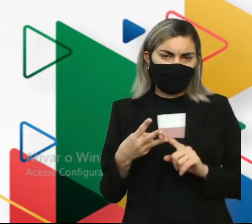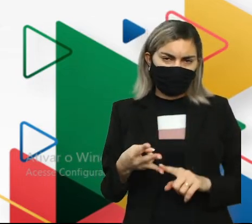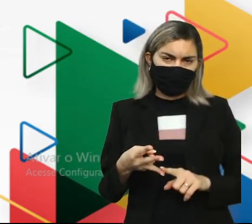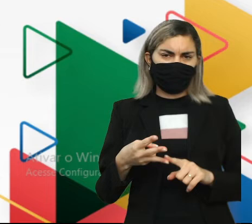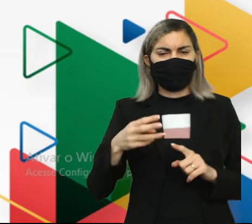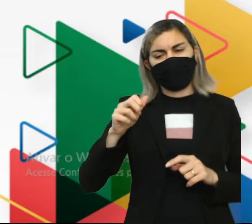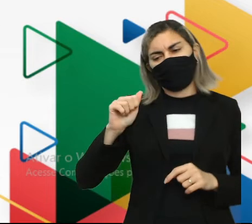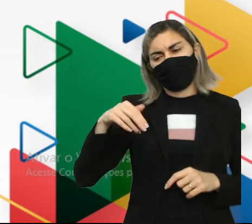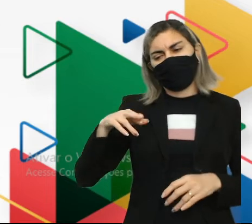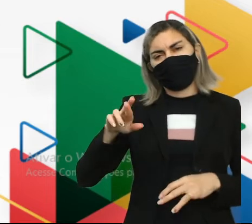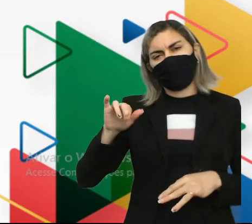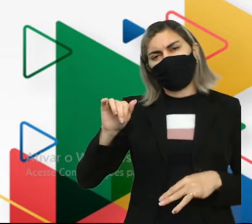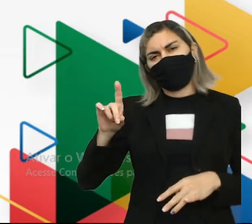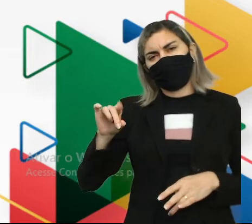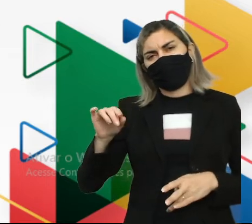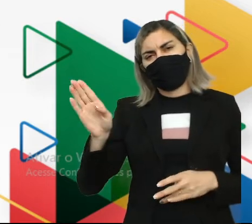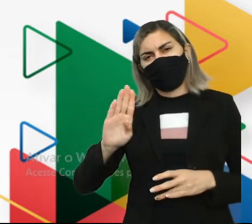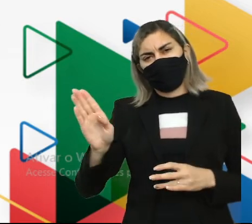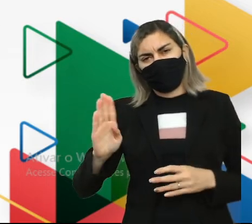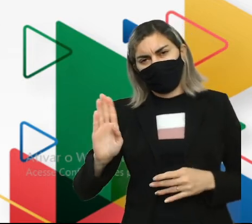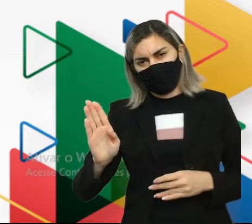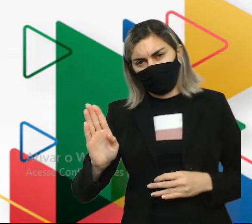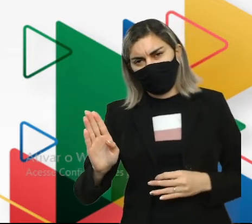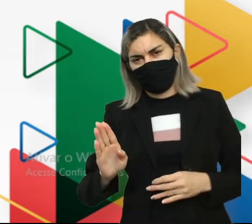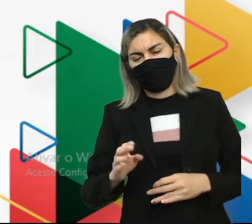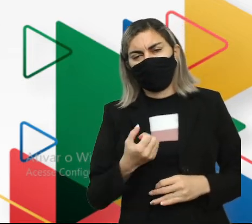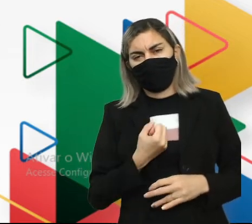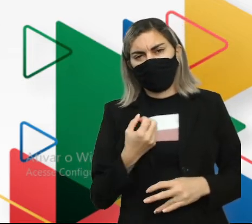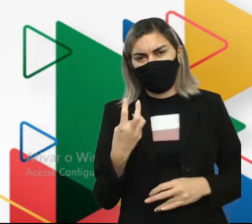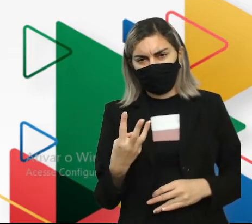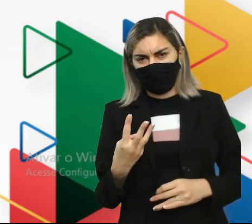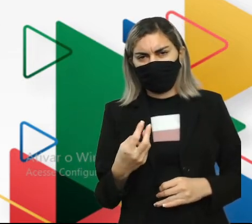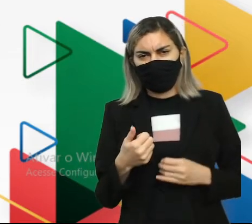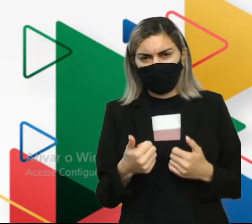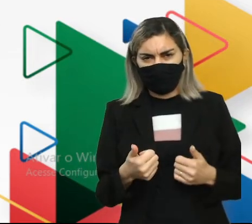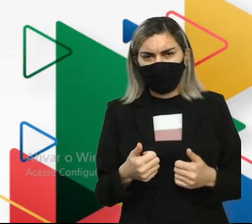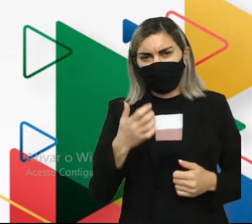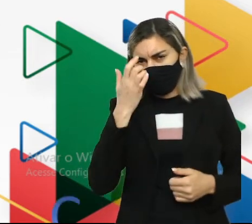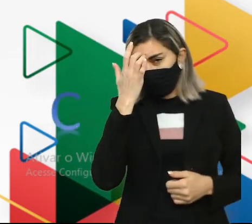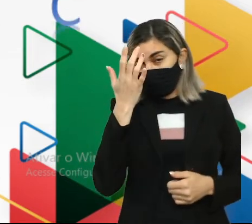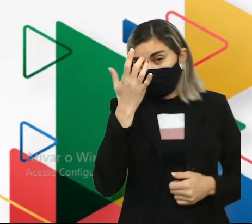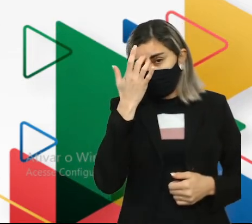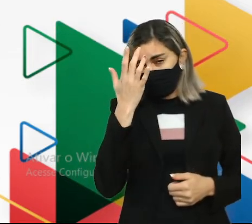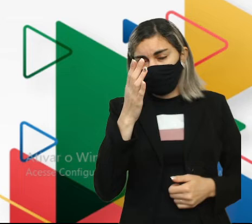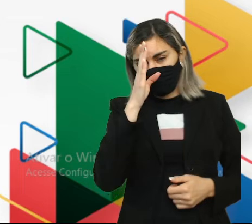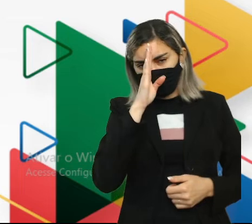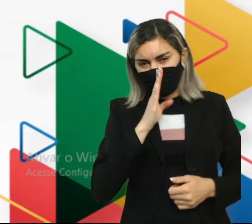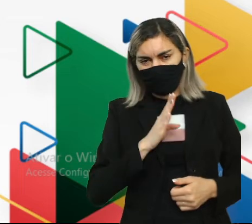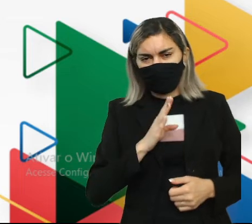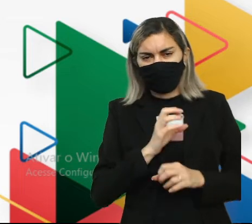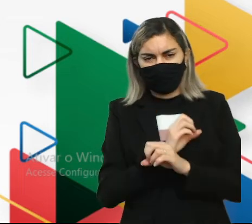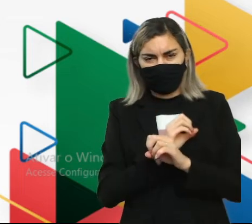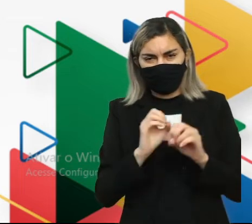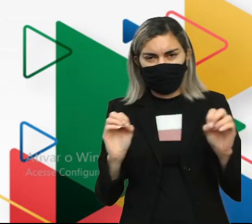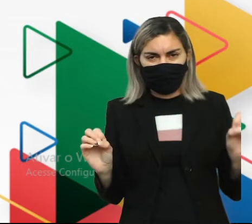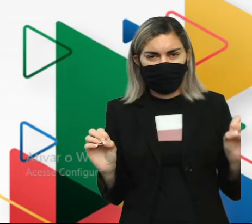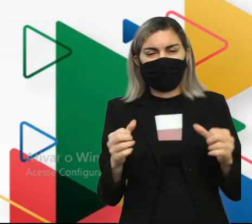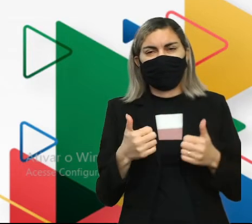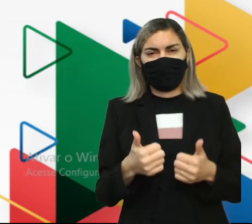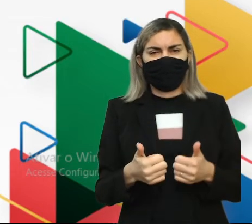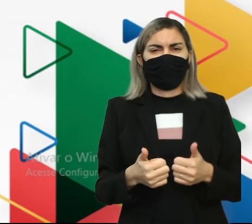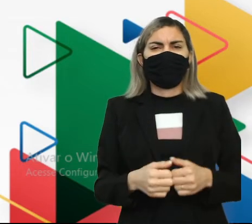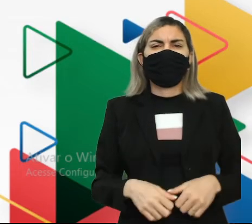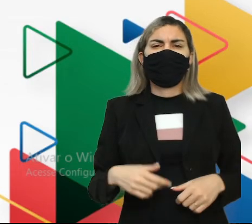o Hammurabi que a gente pode colocar aqui como babilônico, o número 3. Beleza? Fácil, de graça, 0800 uma questão como